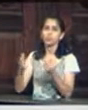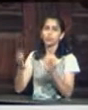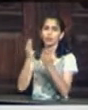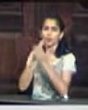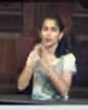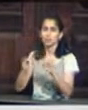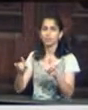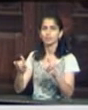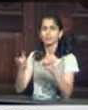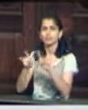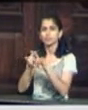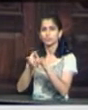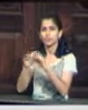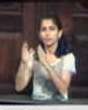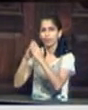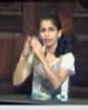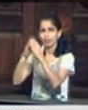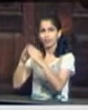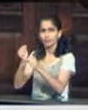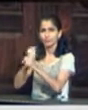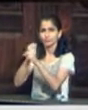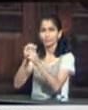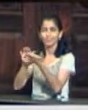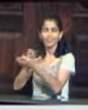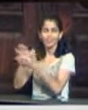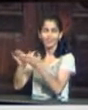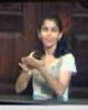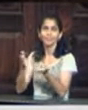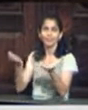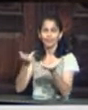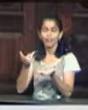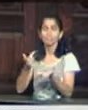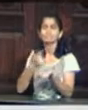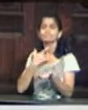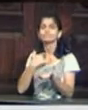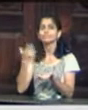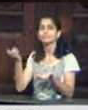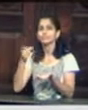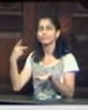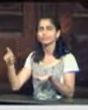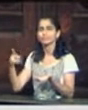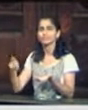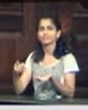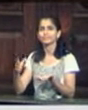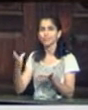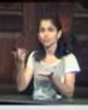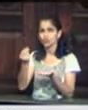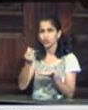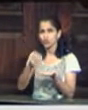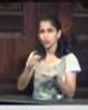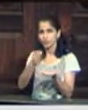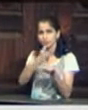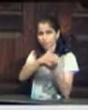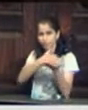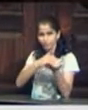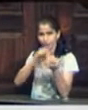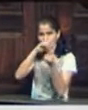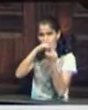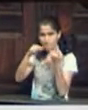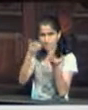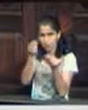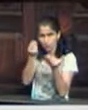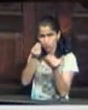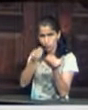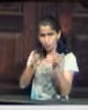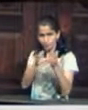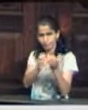queria também, que deseja ainda, que isso está em discussão na Assembleia, deseja tungar a metade dos